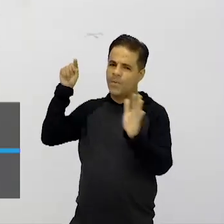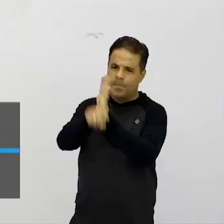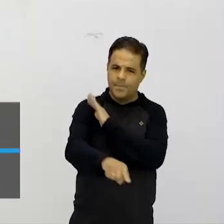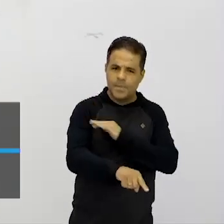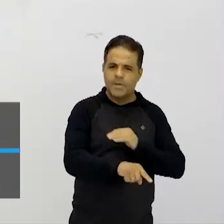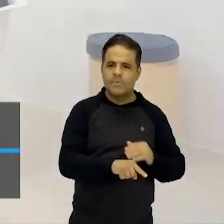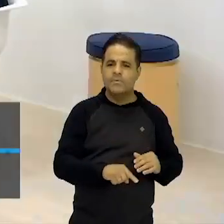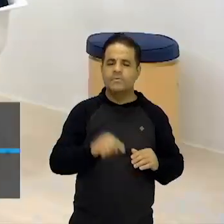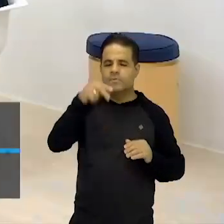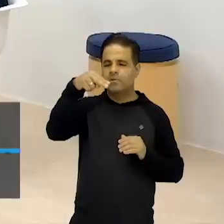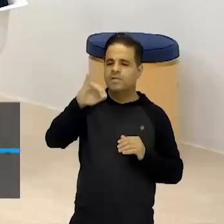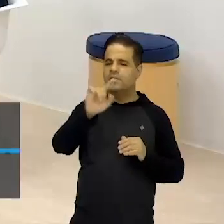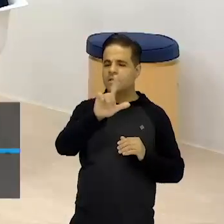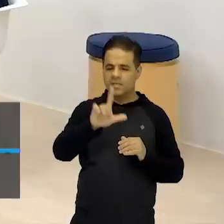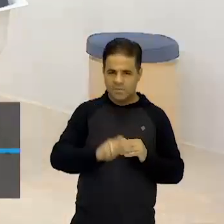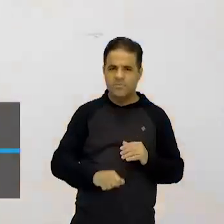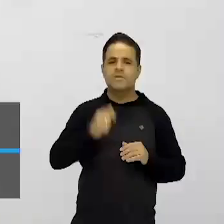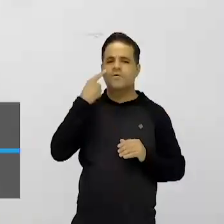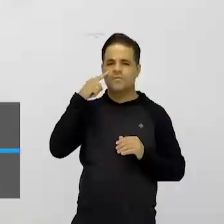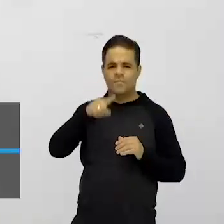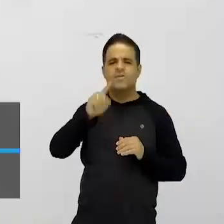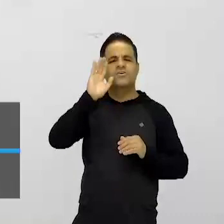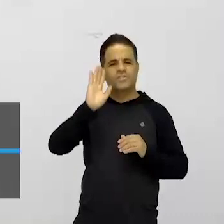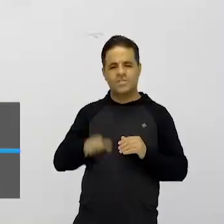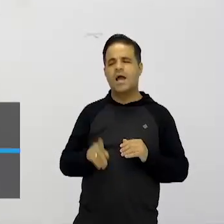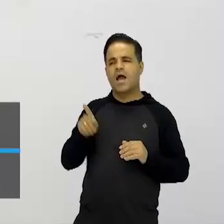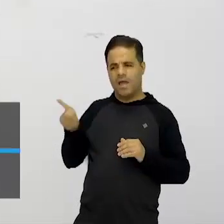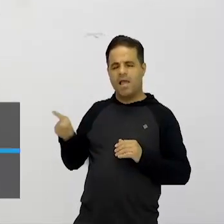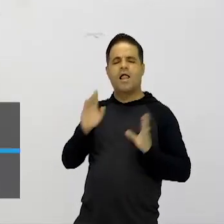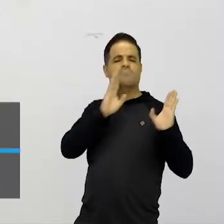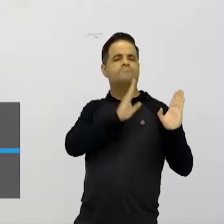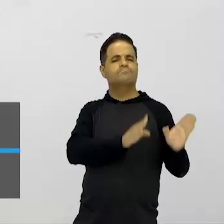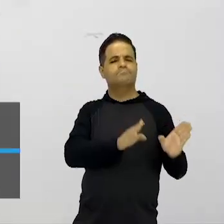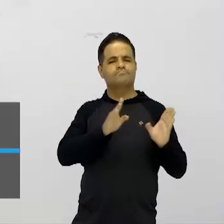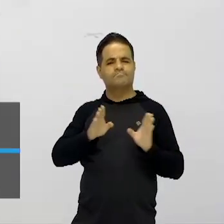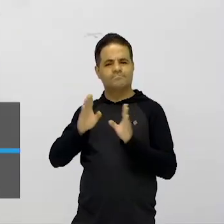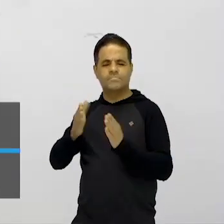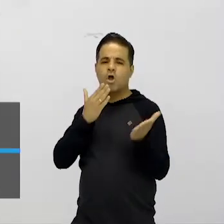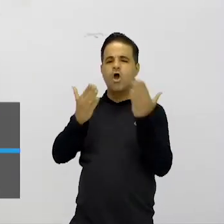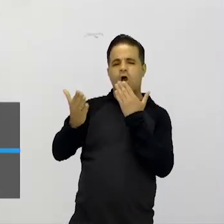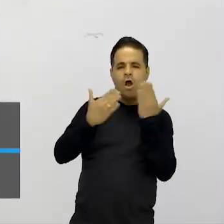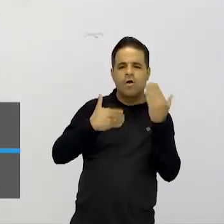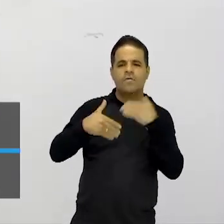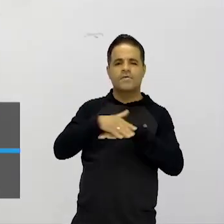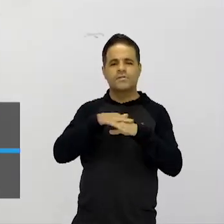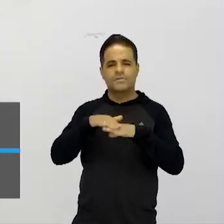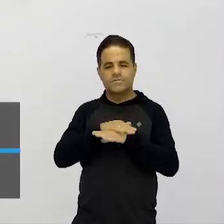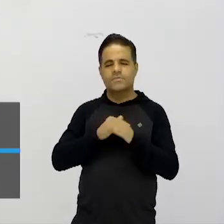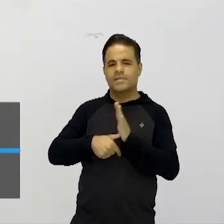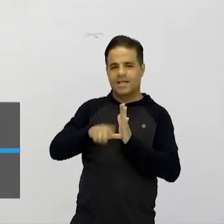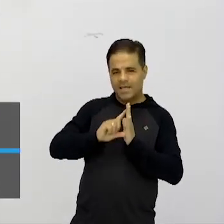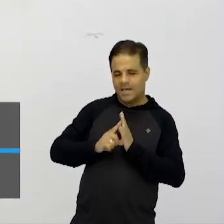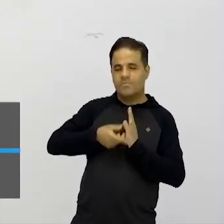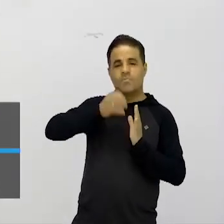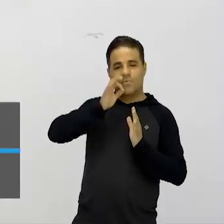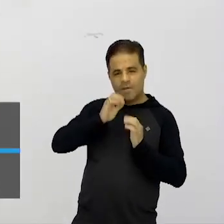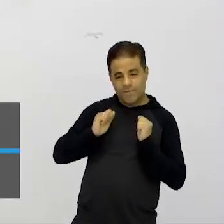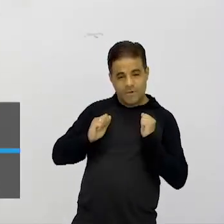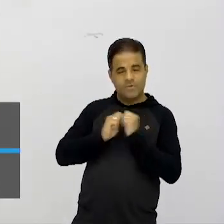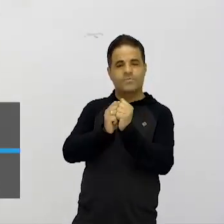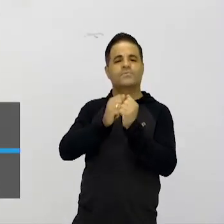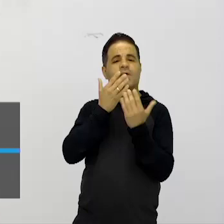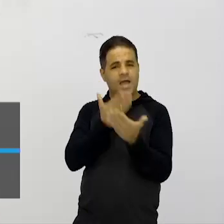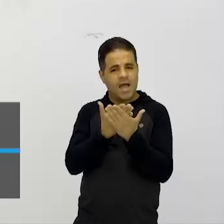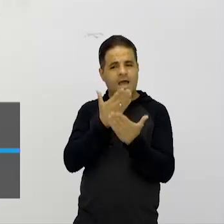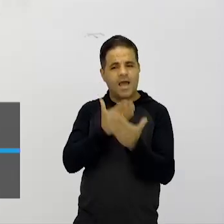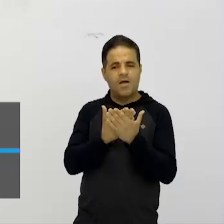a Nilza, né? Eu já vi que ela é muito organizada, até porque a gente conversou antes da aula, a gente tomou um café antes da aula,